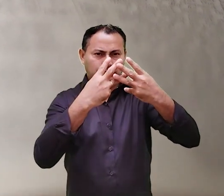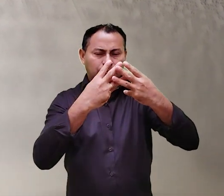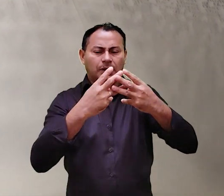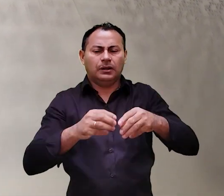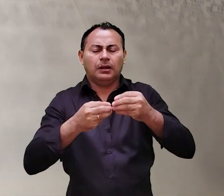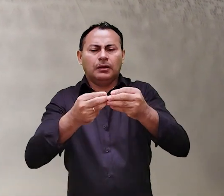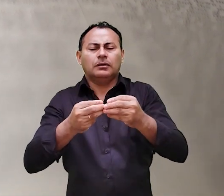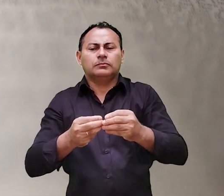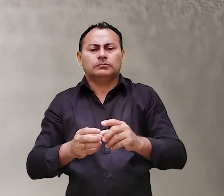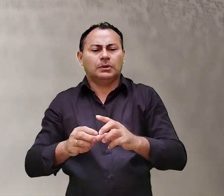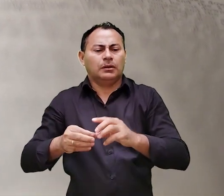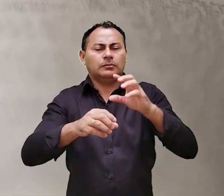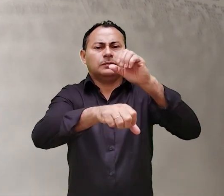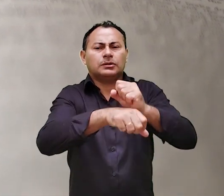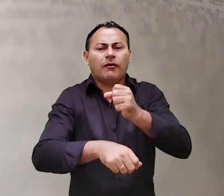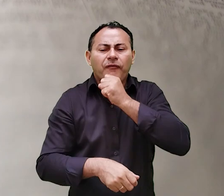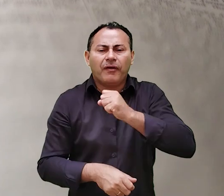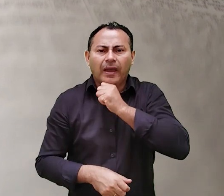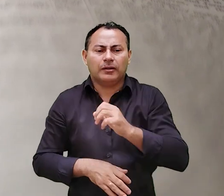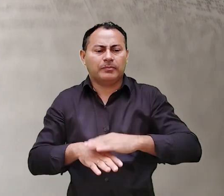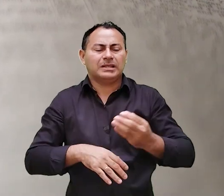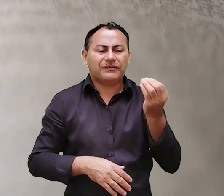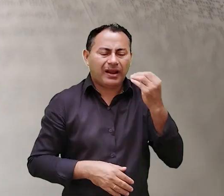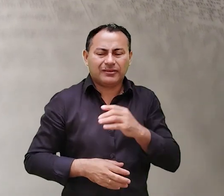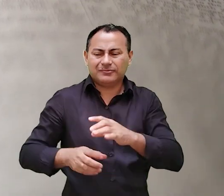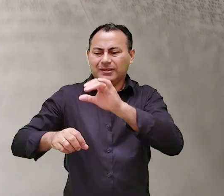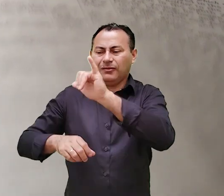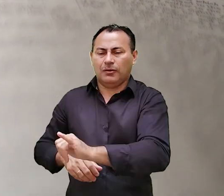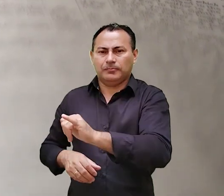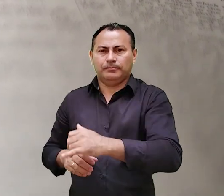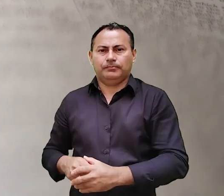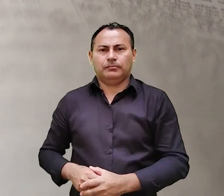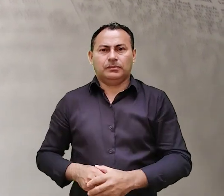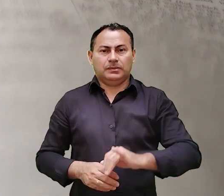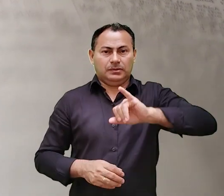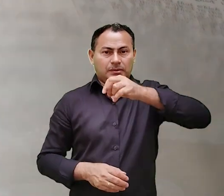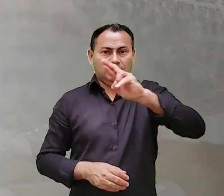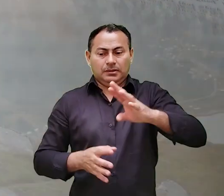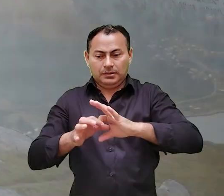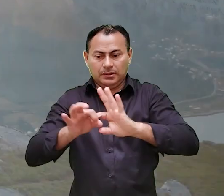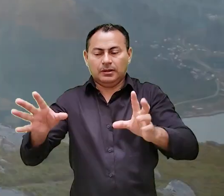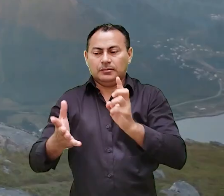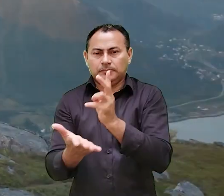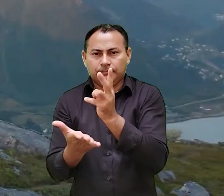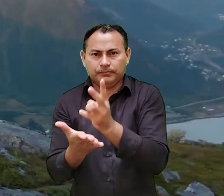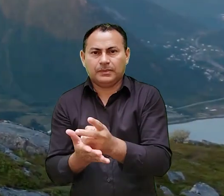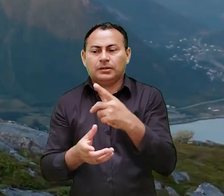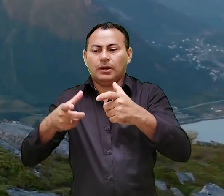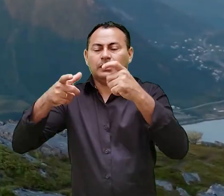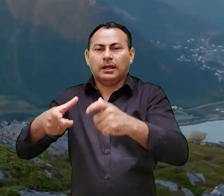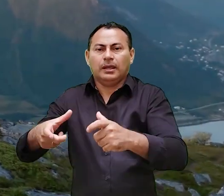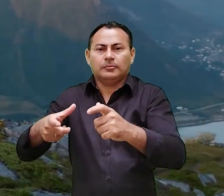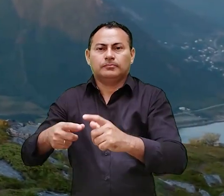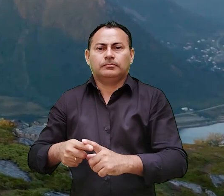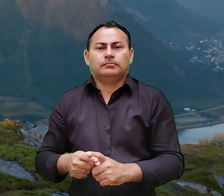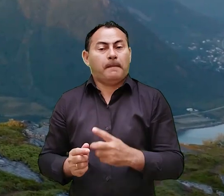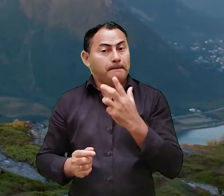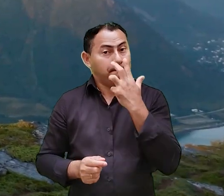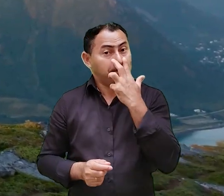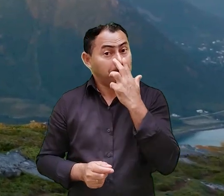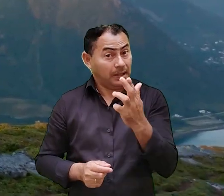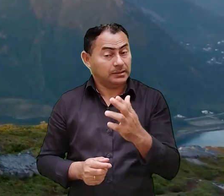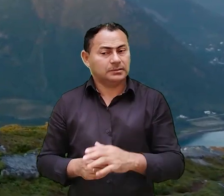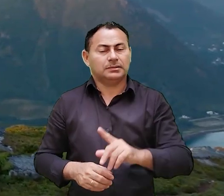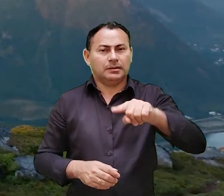foi levada cativa, com exceção dos velhos e dos mais fracos. Ele obteve permissão para permanecer em sua terra. Ao